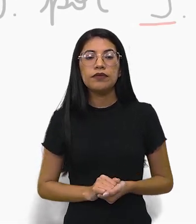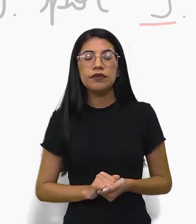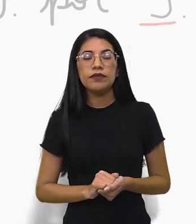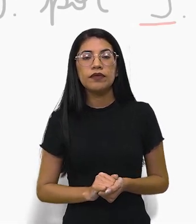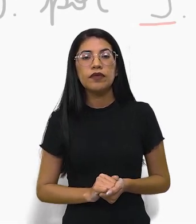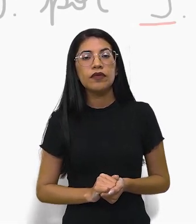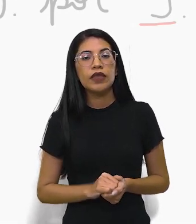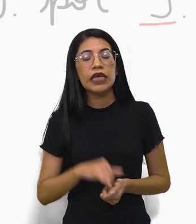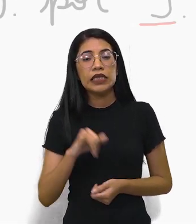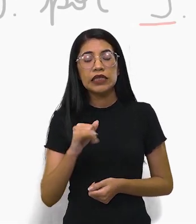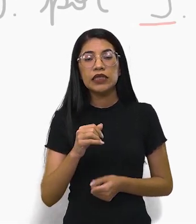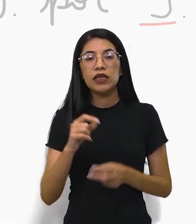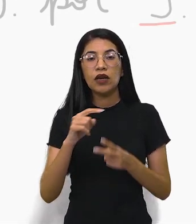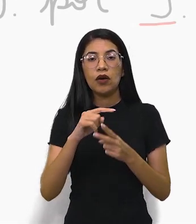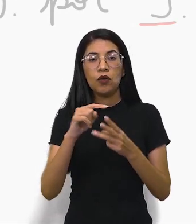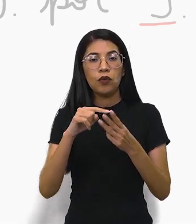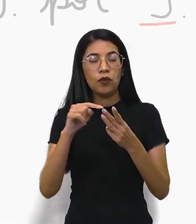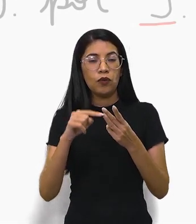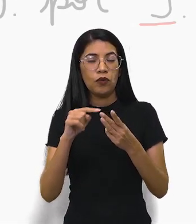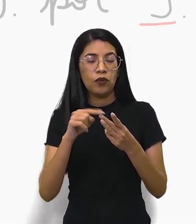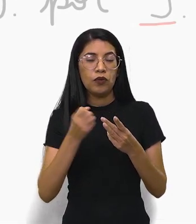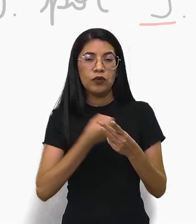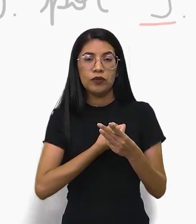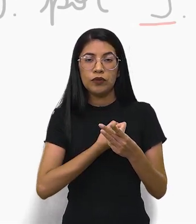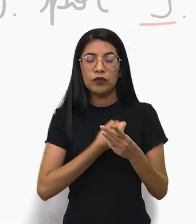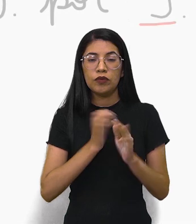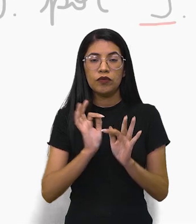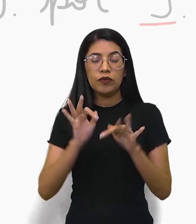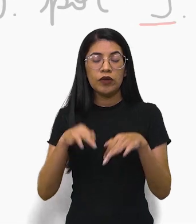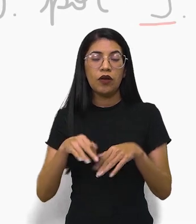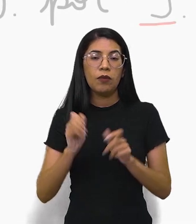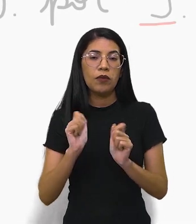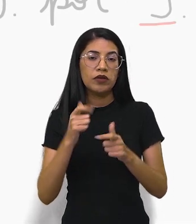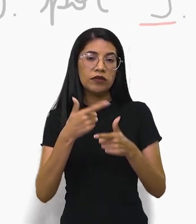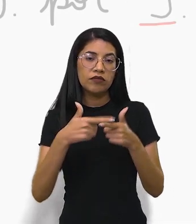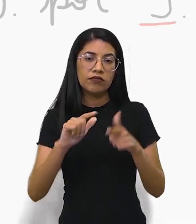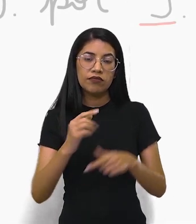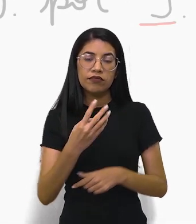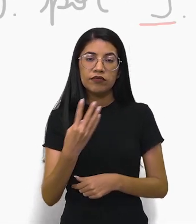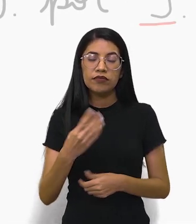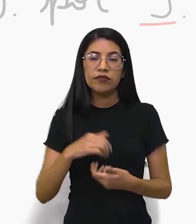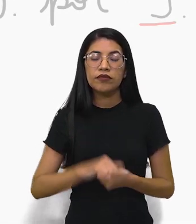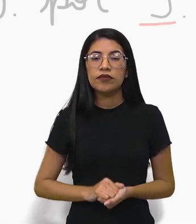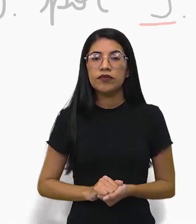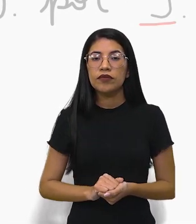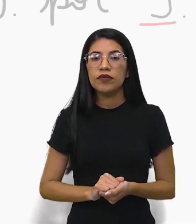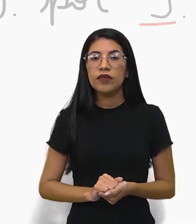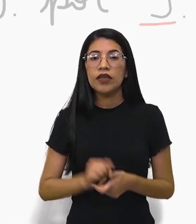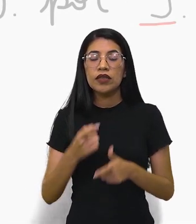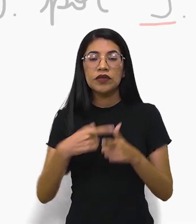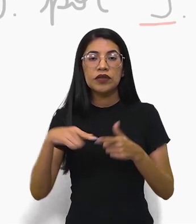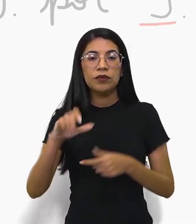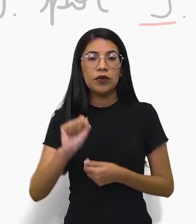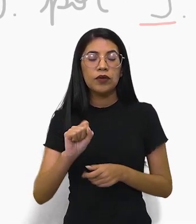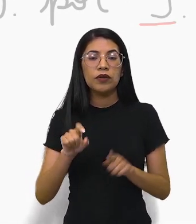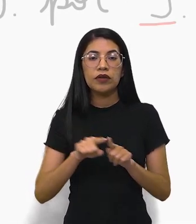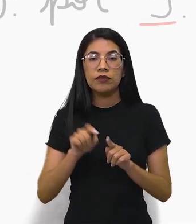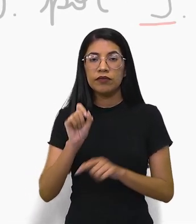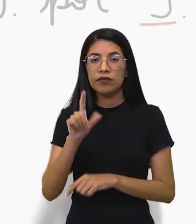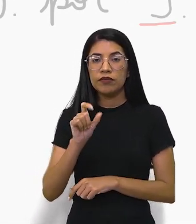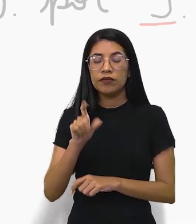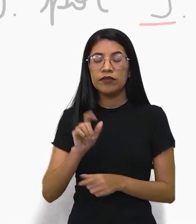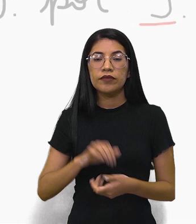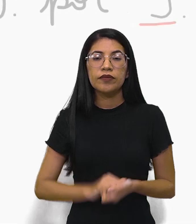o número, os 2 últimos dígitos, é divisível por 4. E por 8, que também é azul, quando os